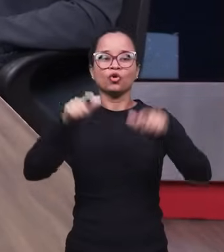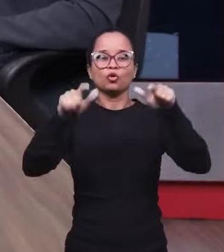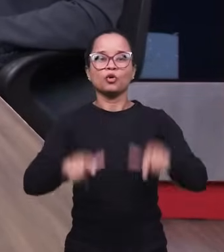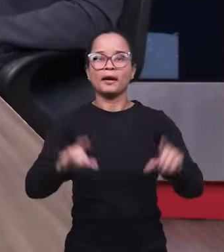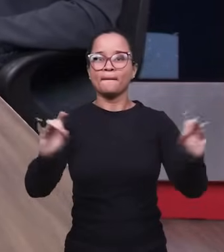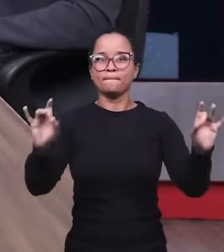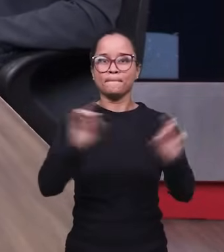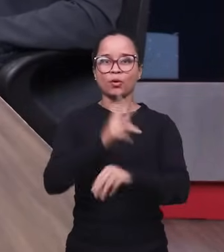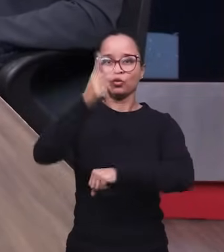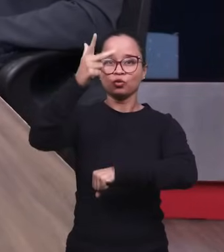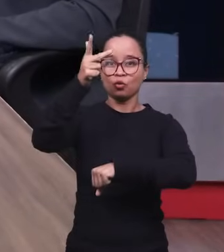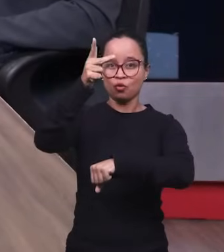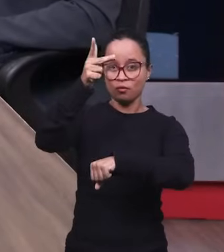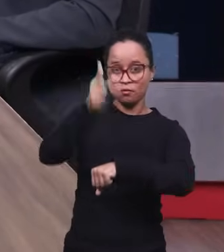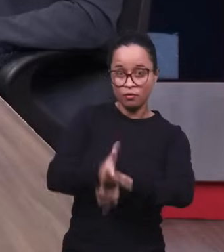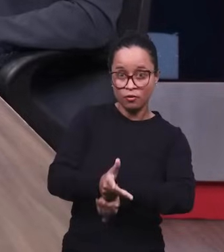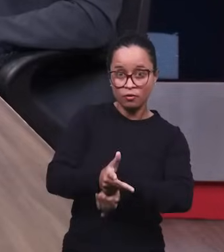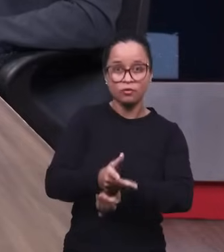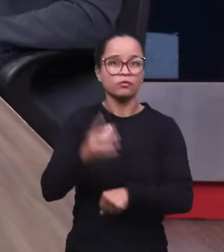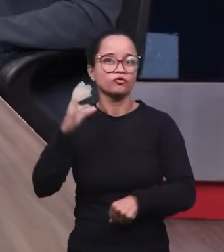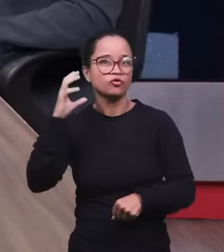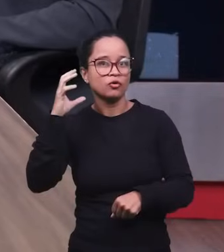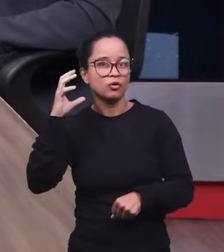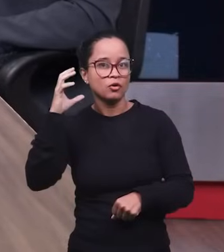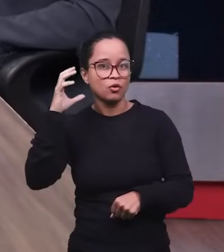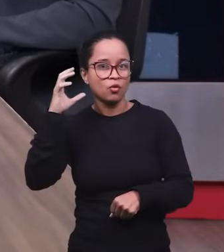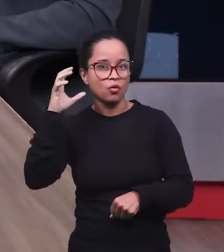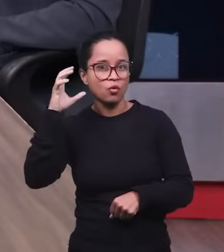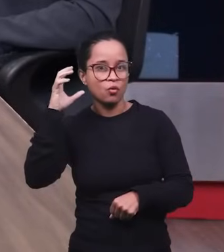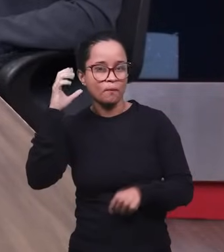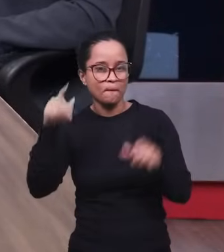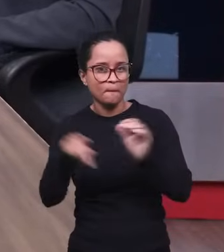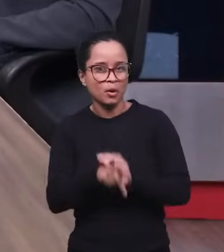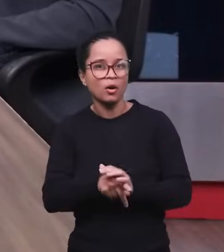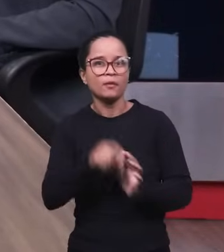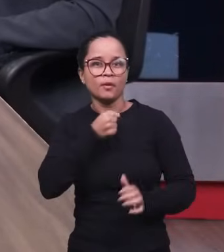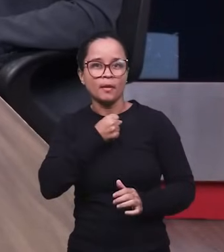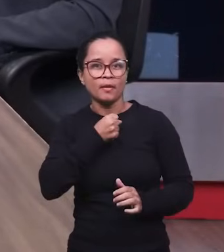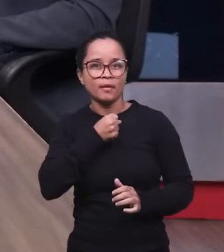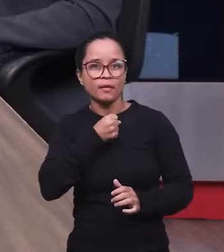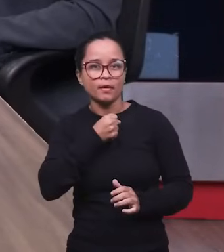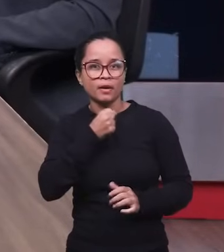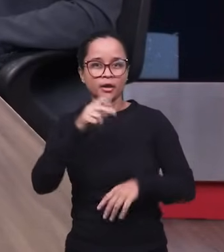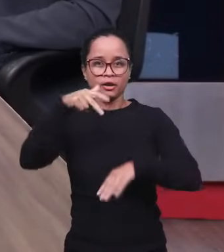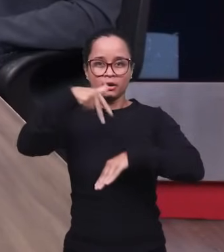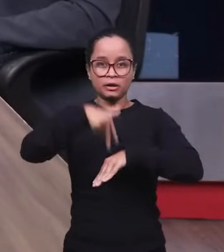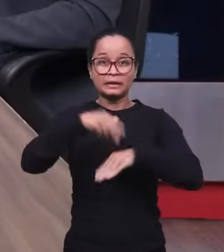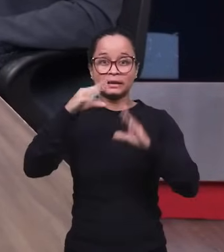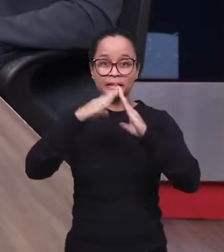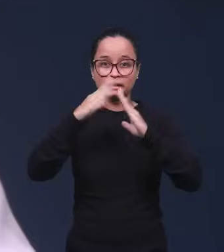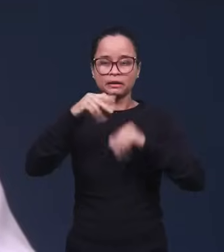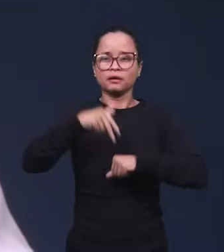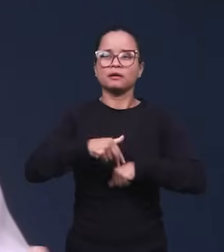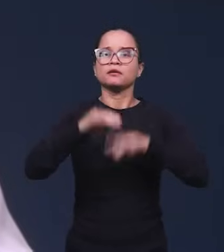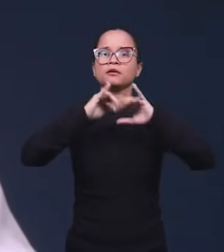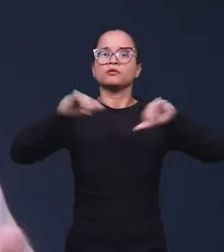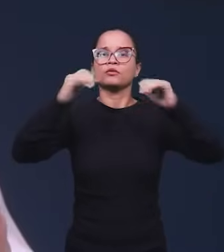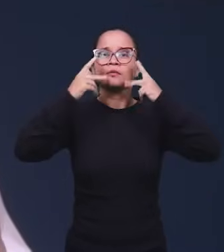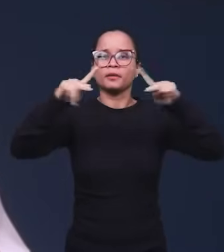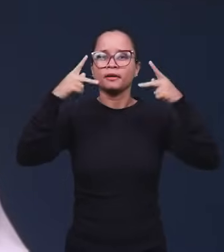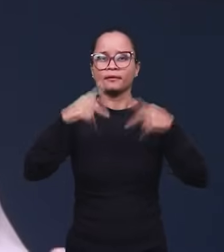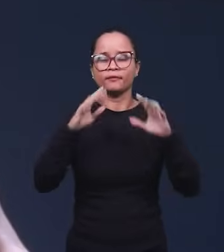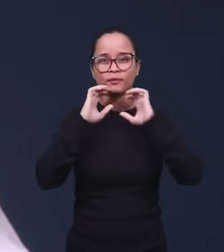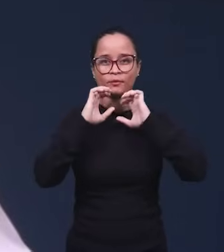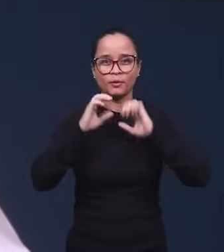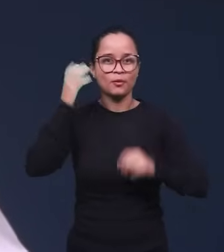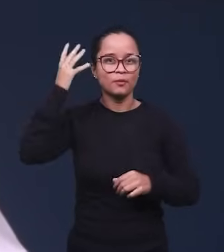né? Uma pessoa só que entrava de longe, com máscara, e ele ali entregava a mensagem de dentro da casa dele, ao vivo